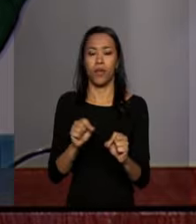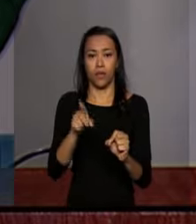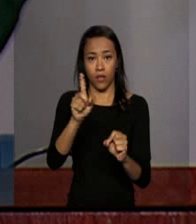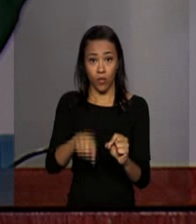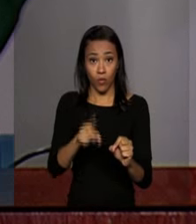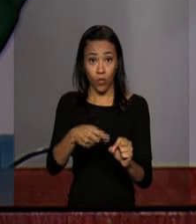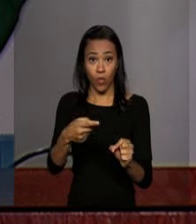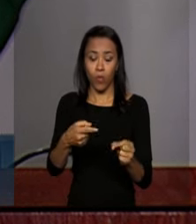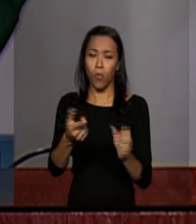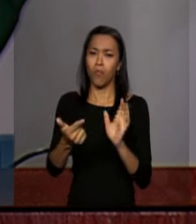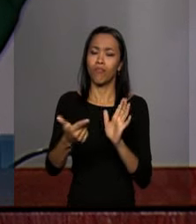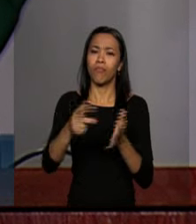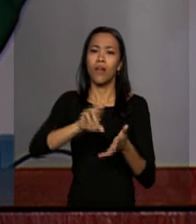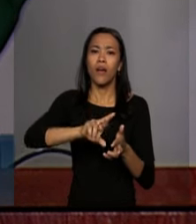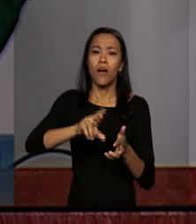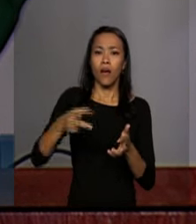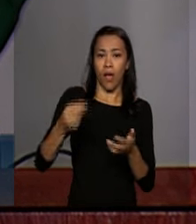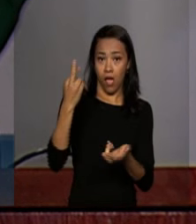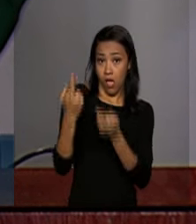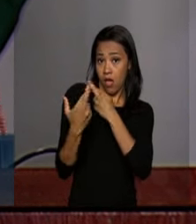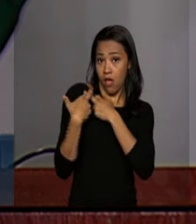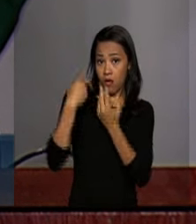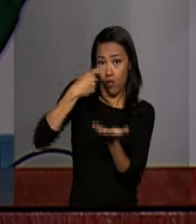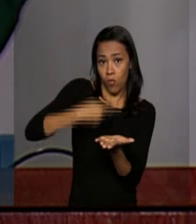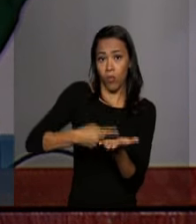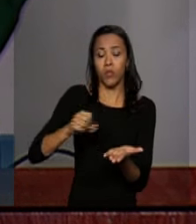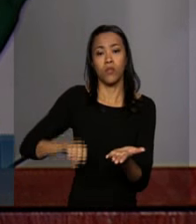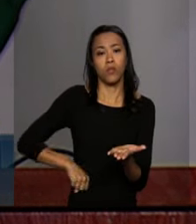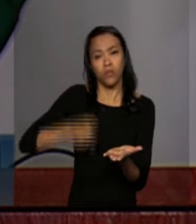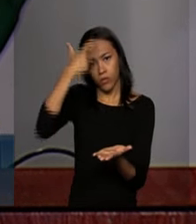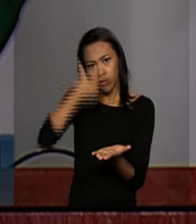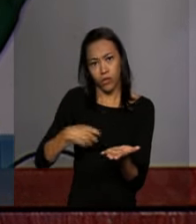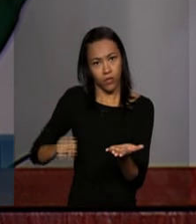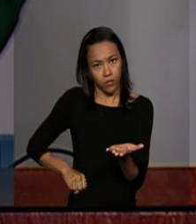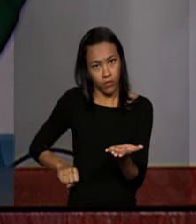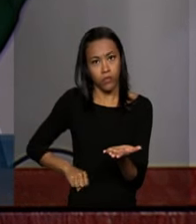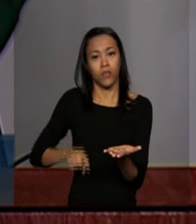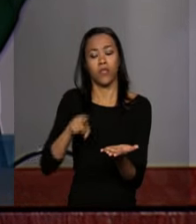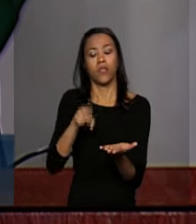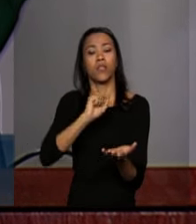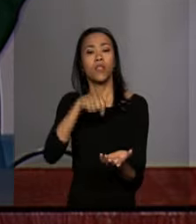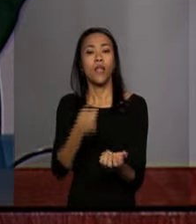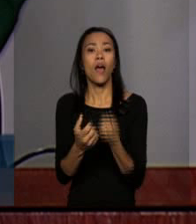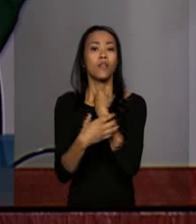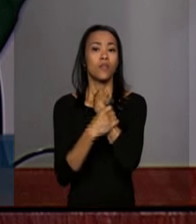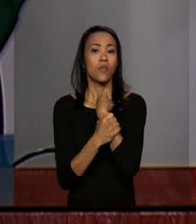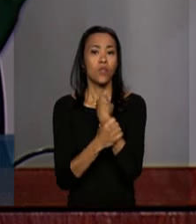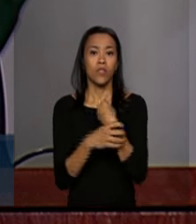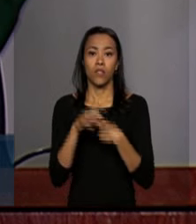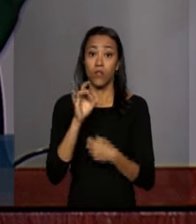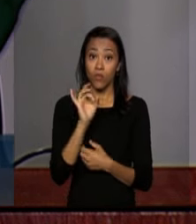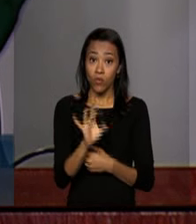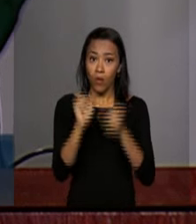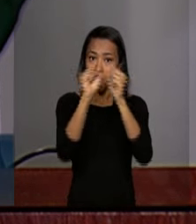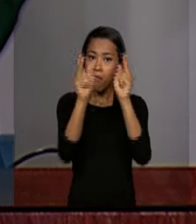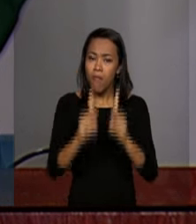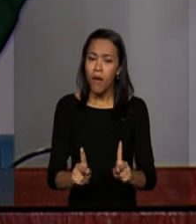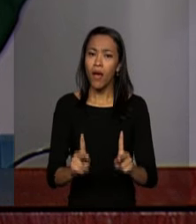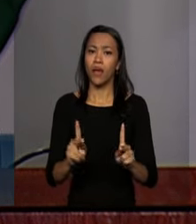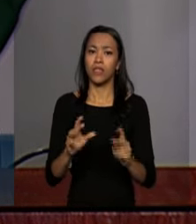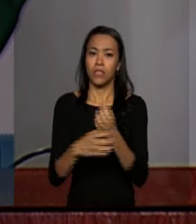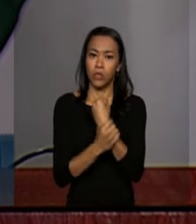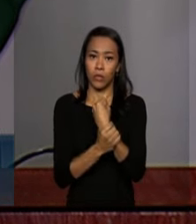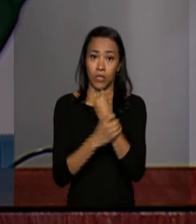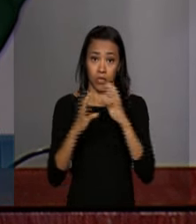da diplomacia nas iniciativas em favor de uma ordem internacional que assegure não apenas paz e segurança para todos,